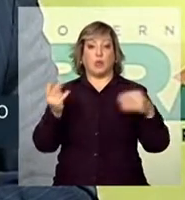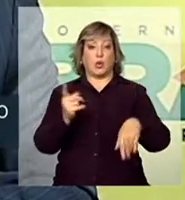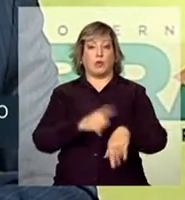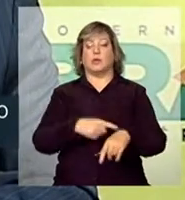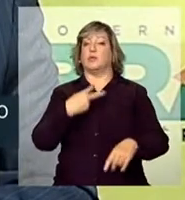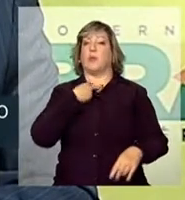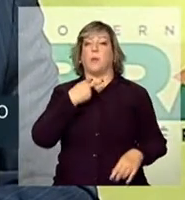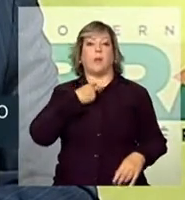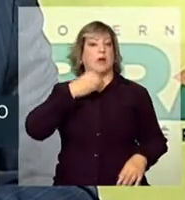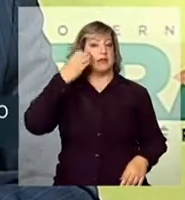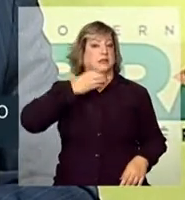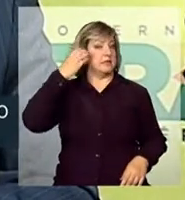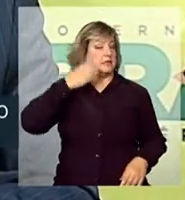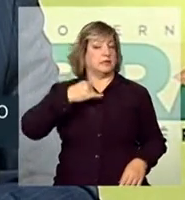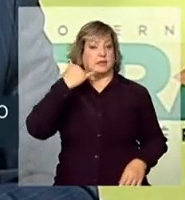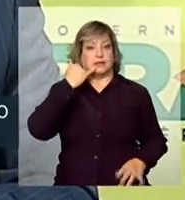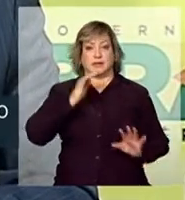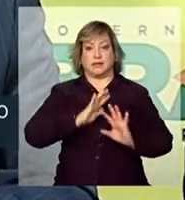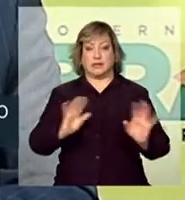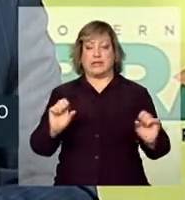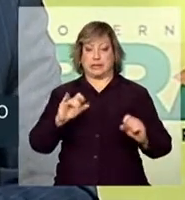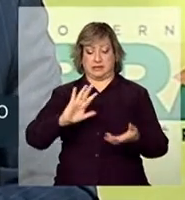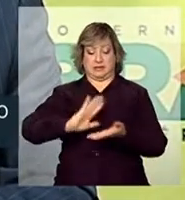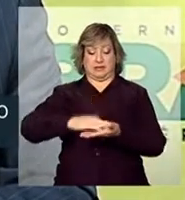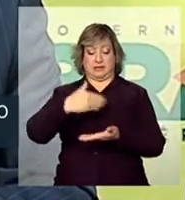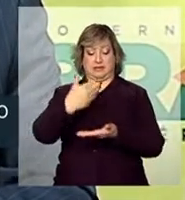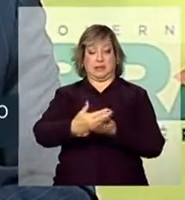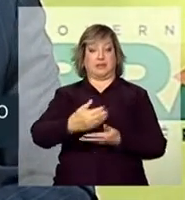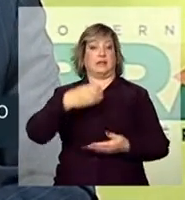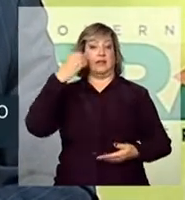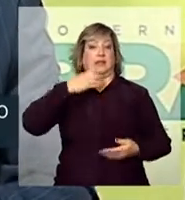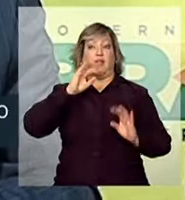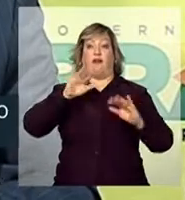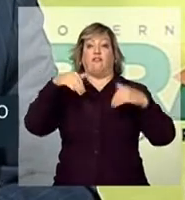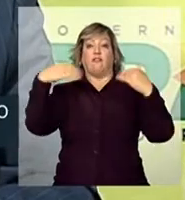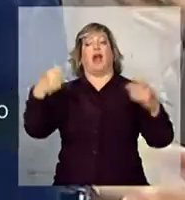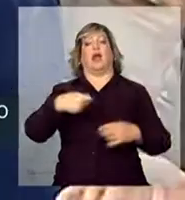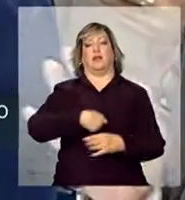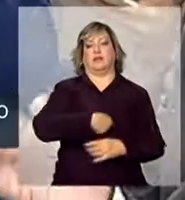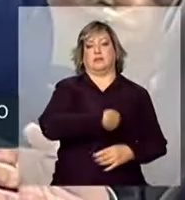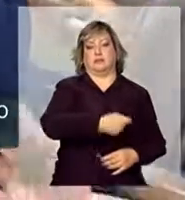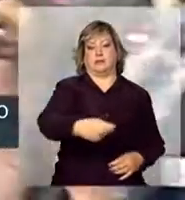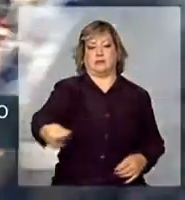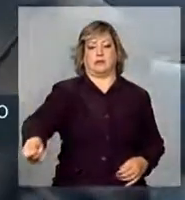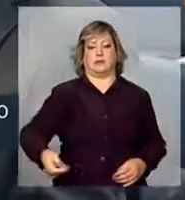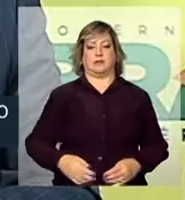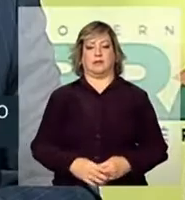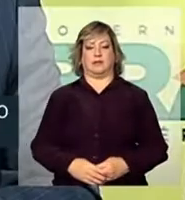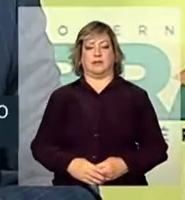não pode ter celular só se eu fizer isso deixar o laptop celular fora da sala e a gente distribui